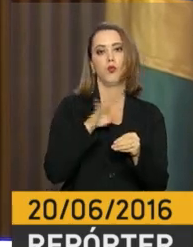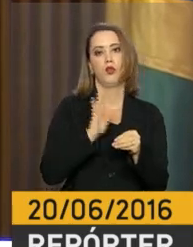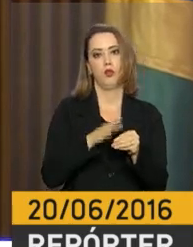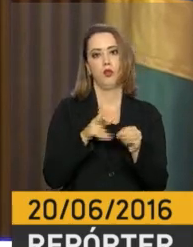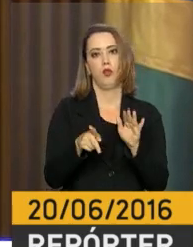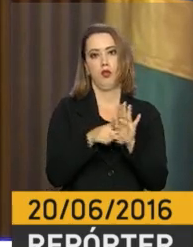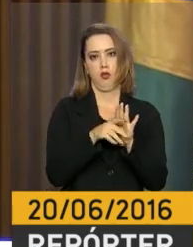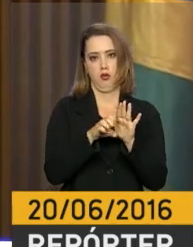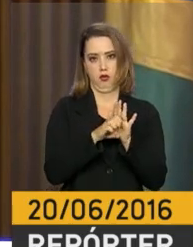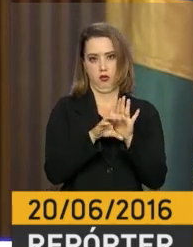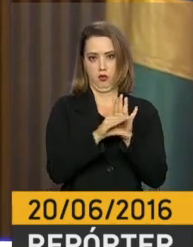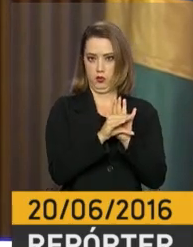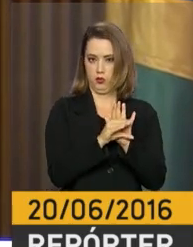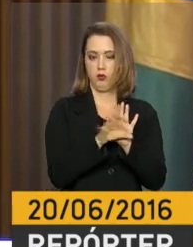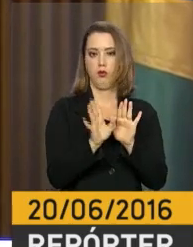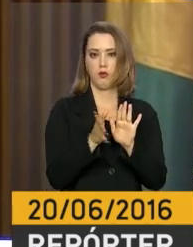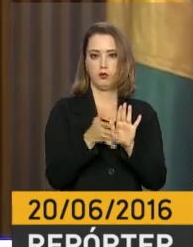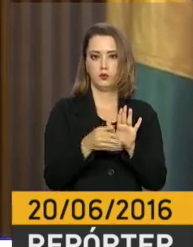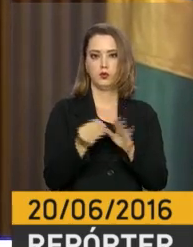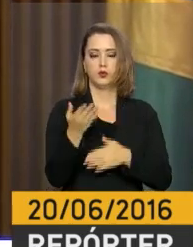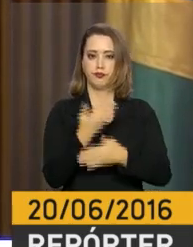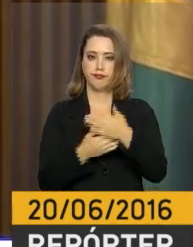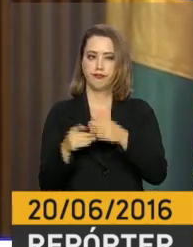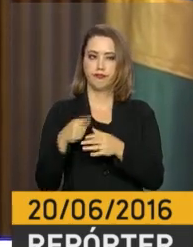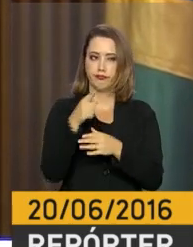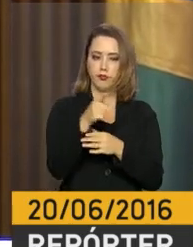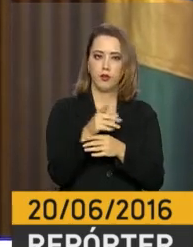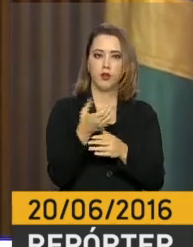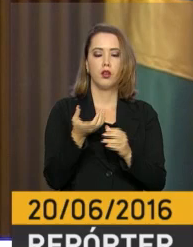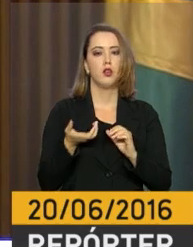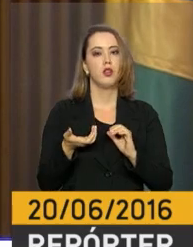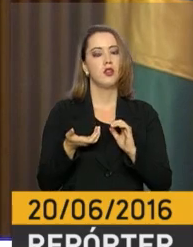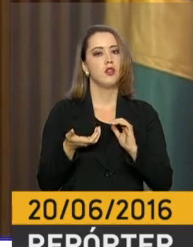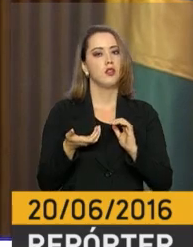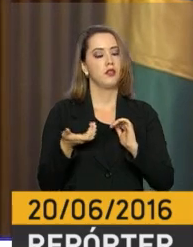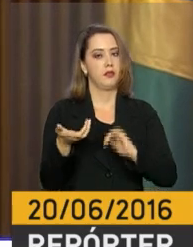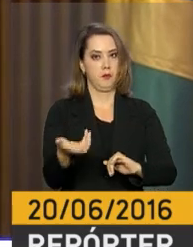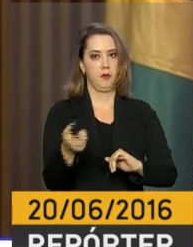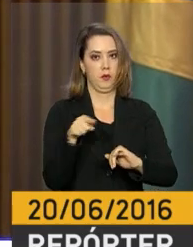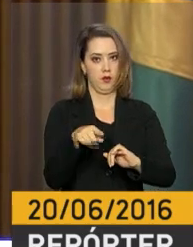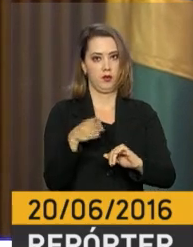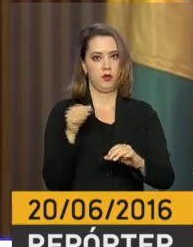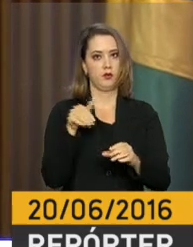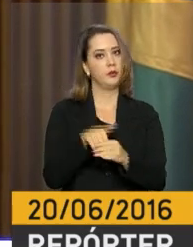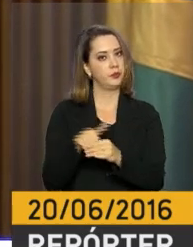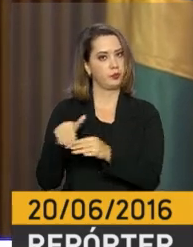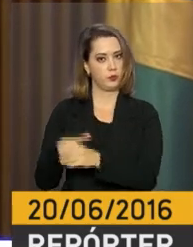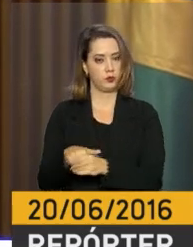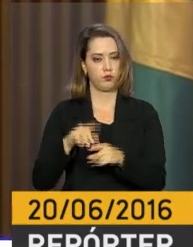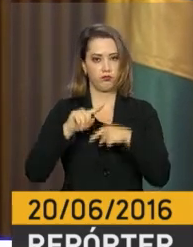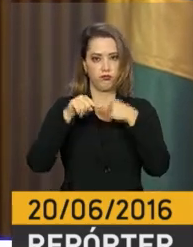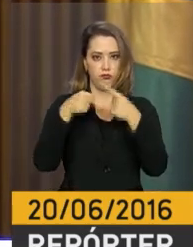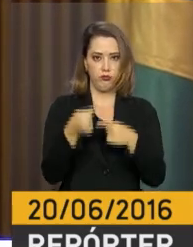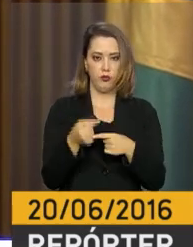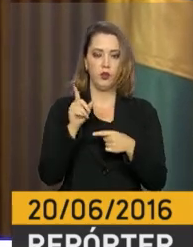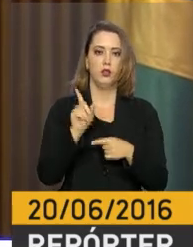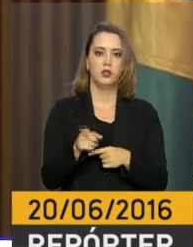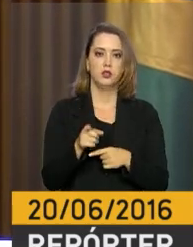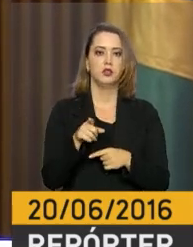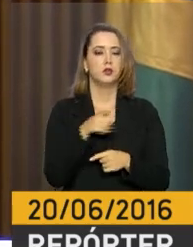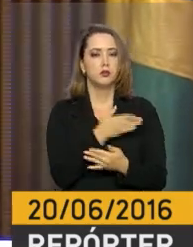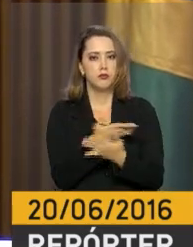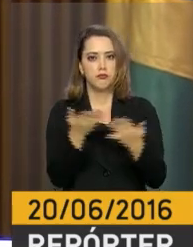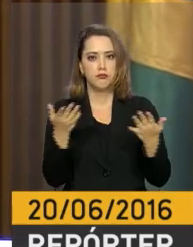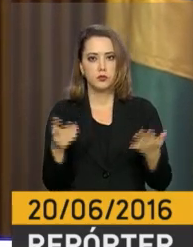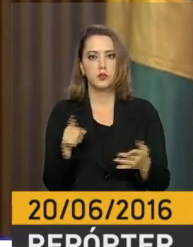constitucional hora em tramitação mas isto vai depois penso eu eh fazer com que os